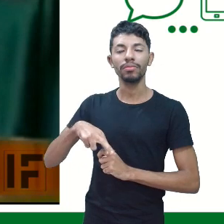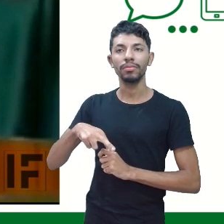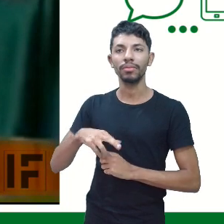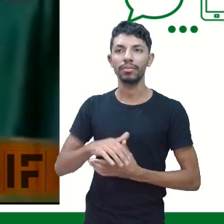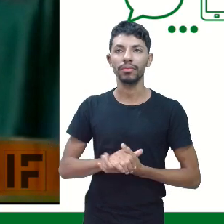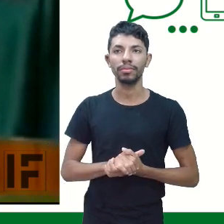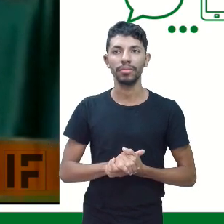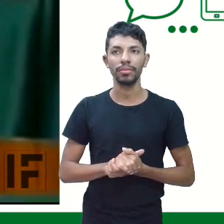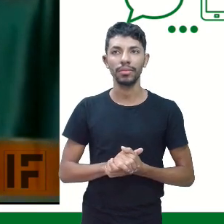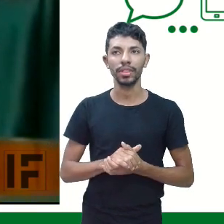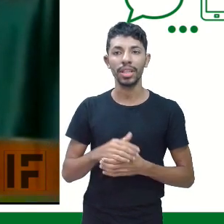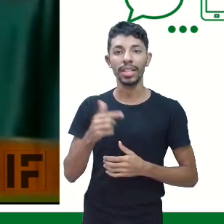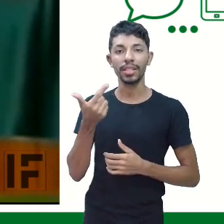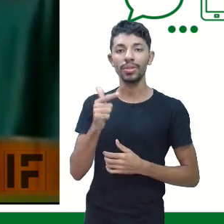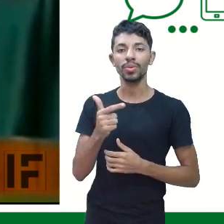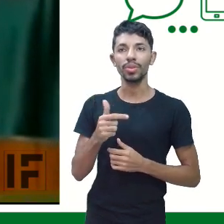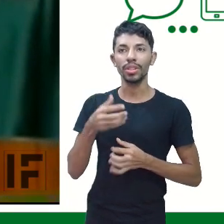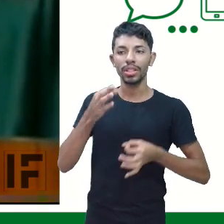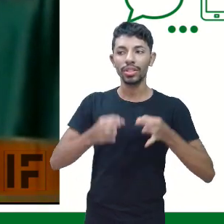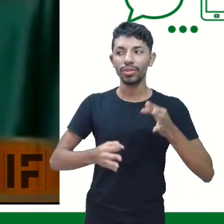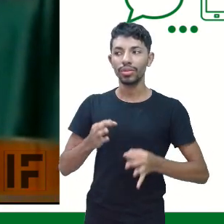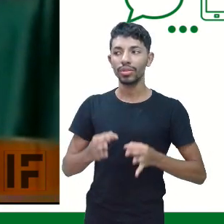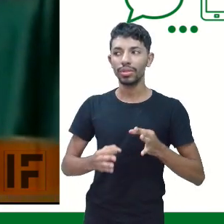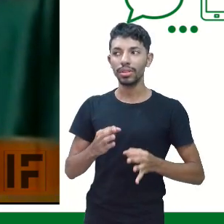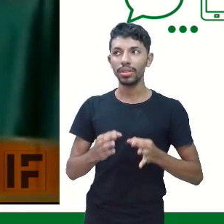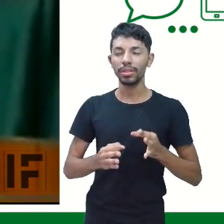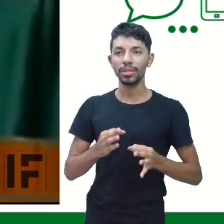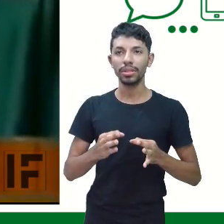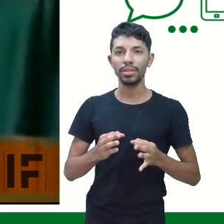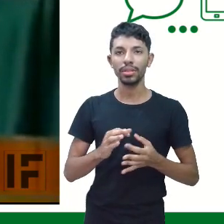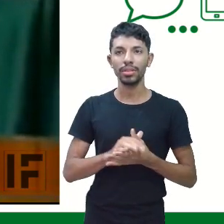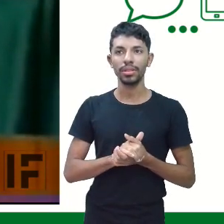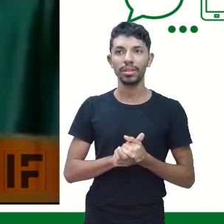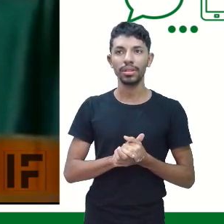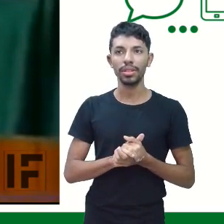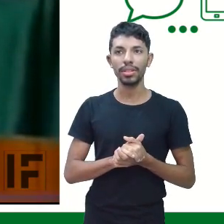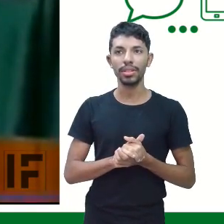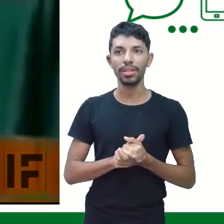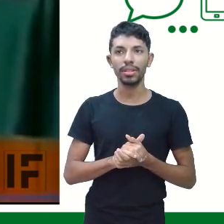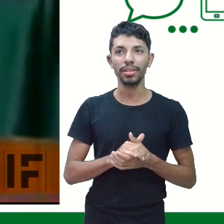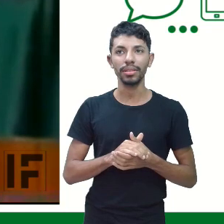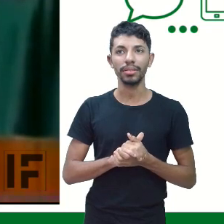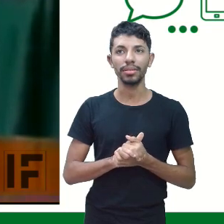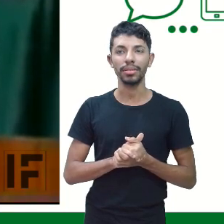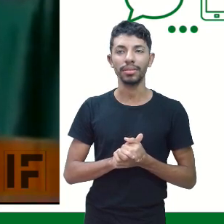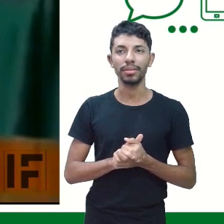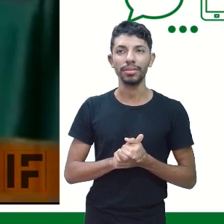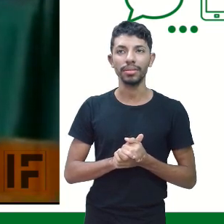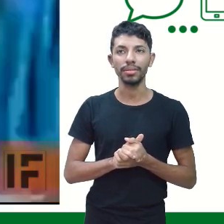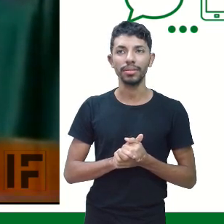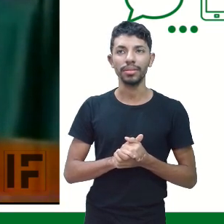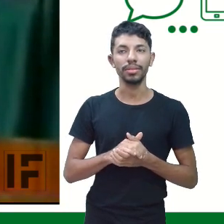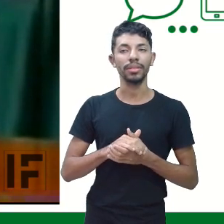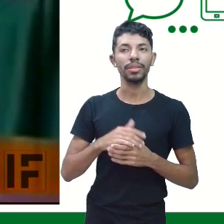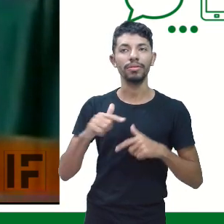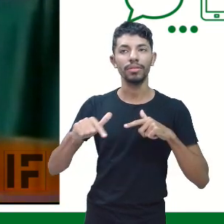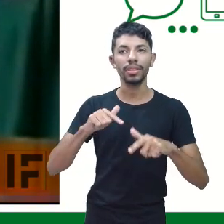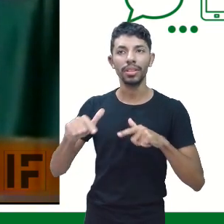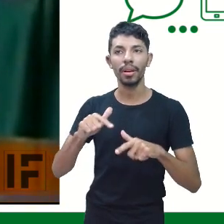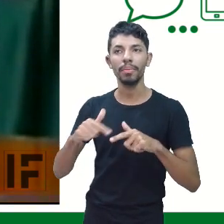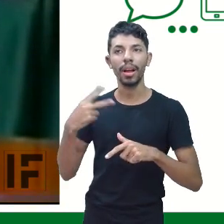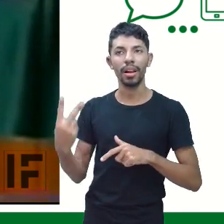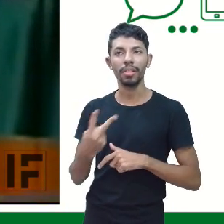Desprovida de justiça, de que deve ser o instrumento prático, ao dar equidade de valor ao trabalho e aos